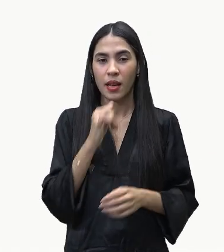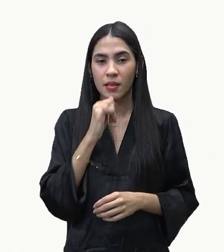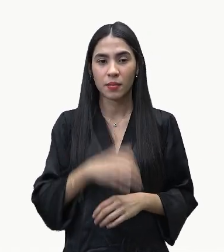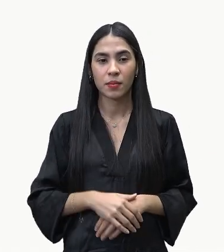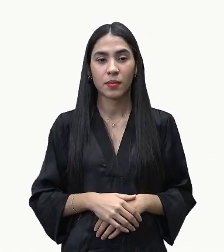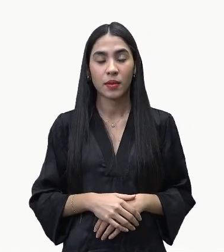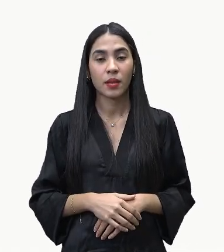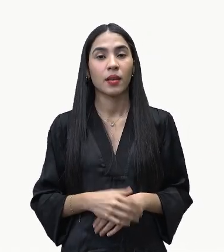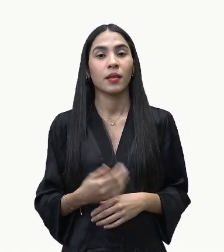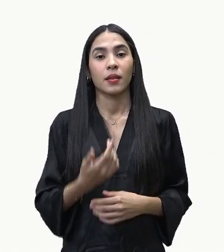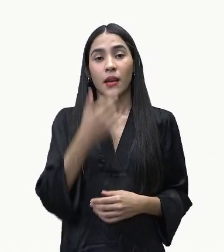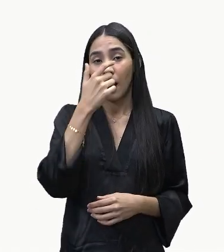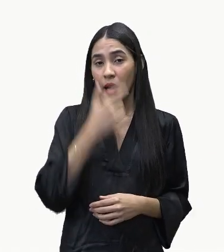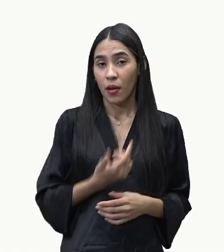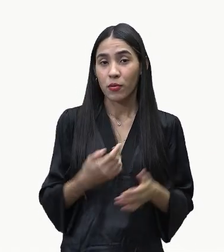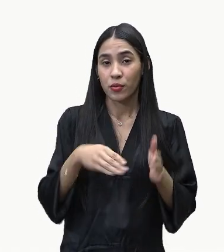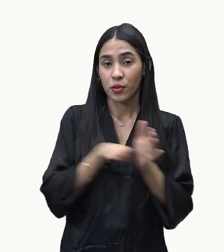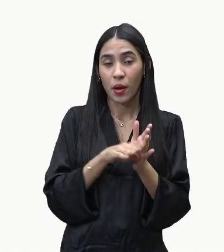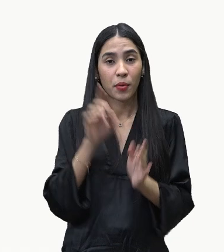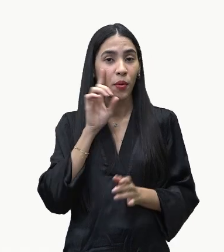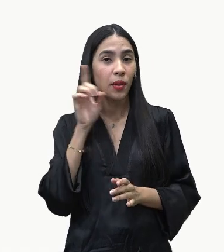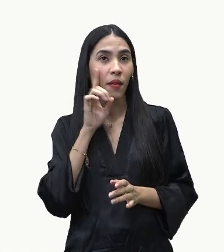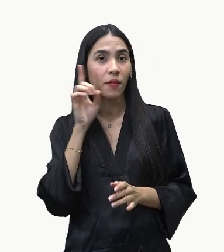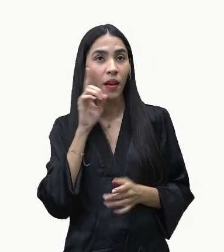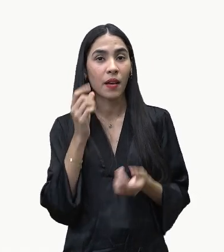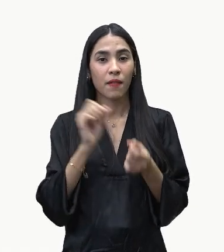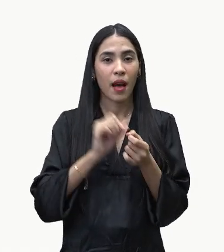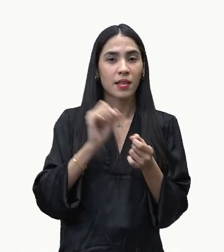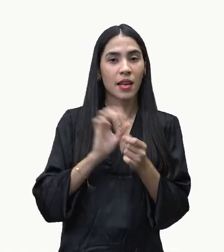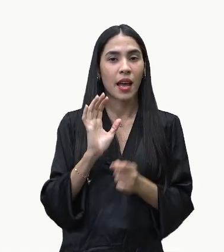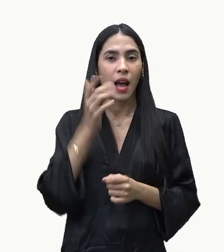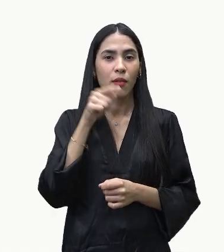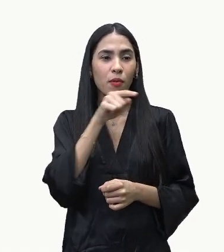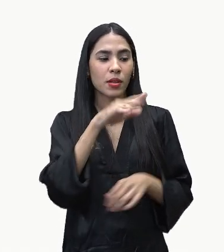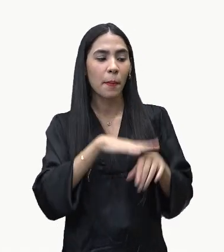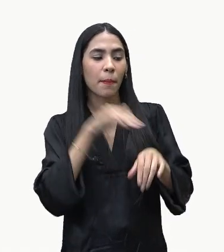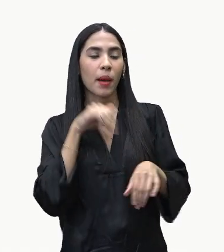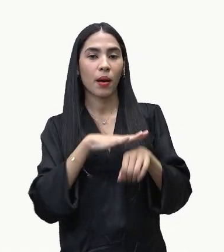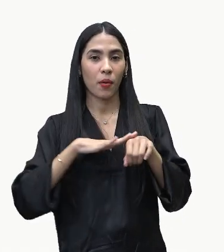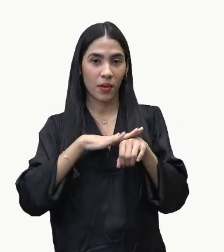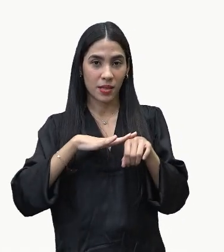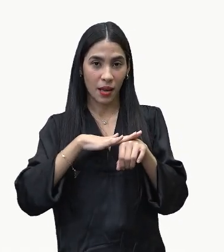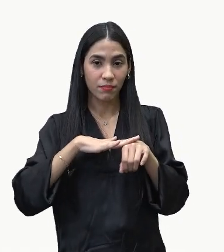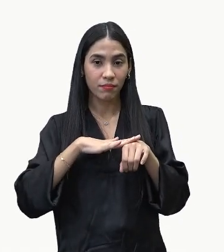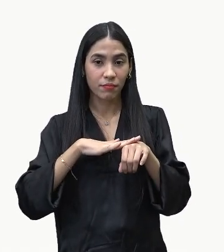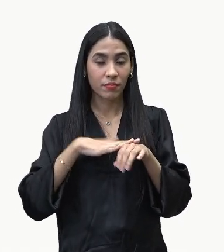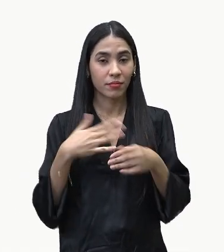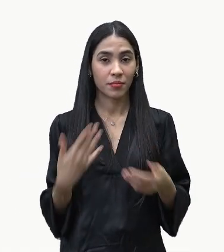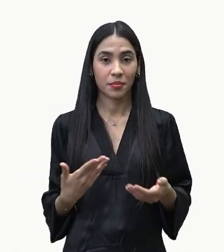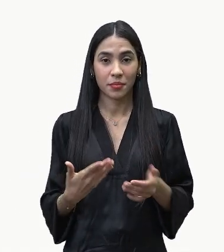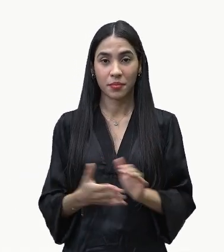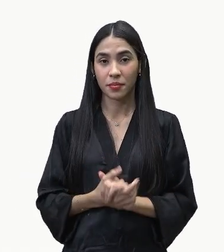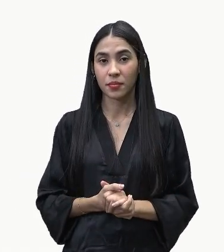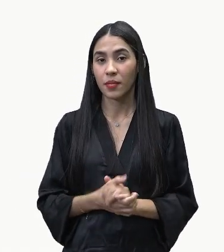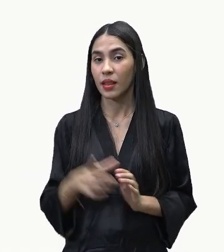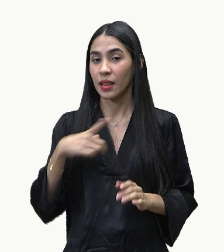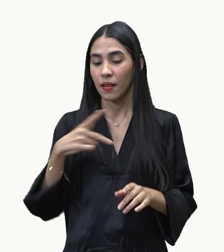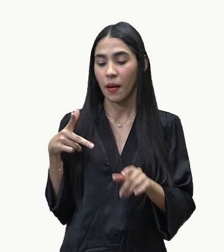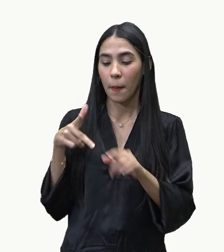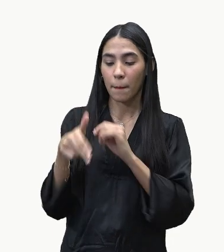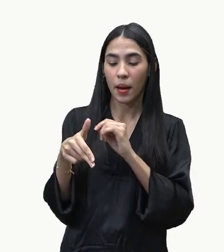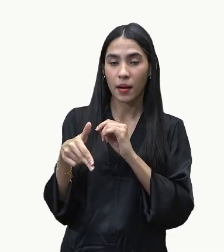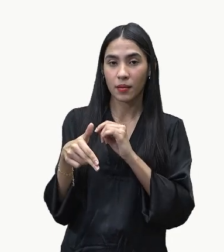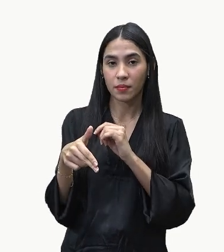eu toda vez que chego vou fazer alguma coisa, mas aí você me chama para conversar. Teve a interrupção